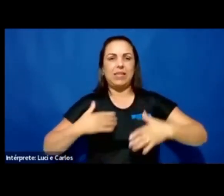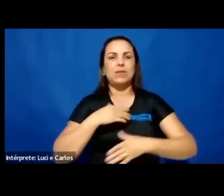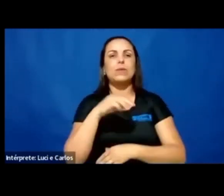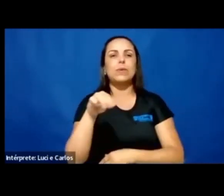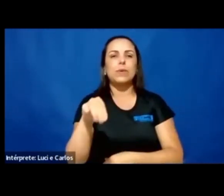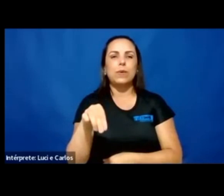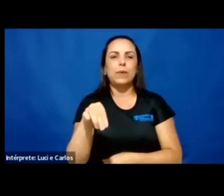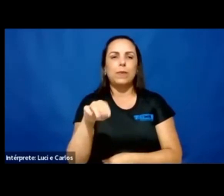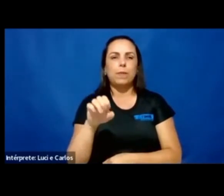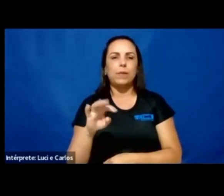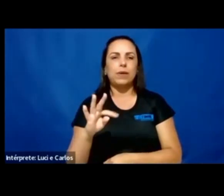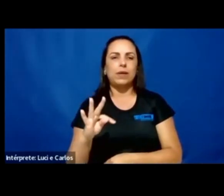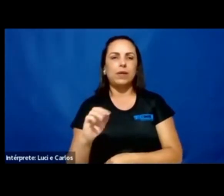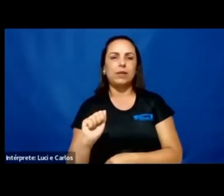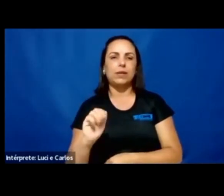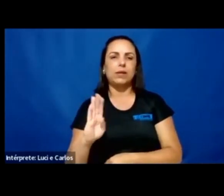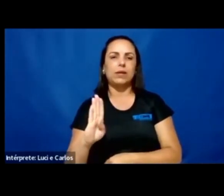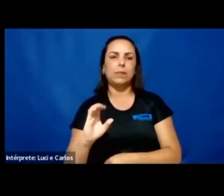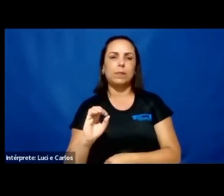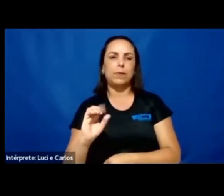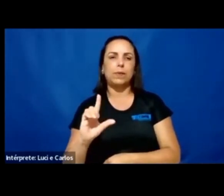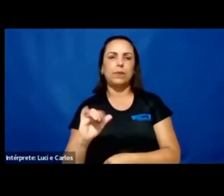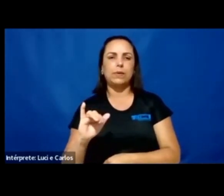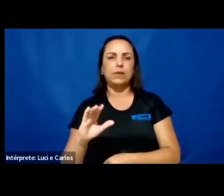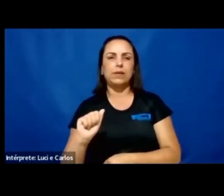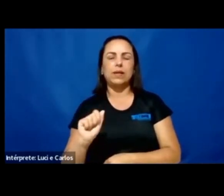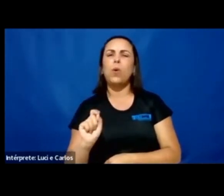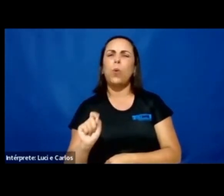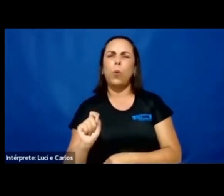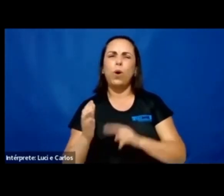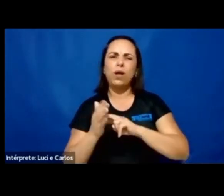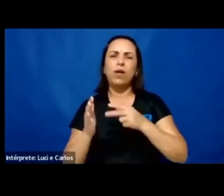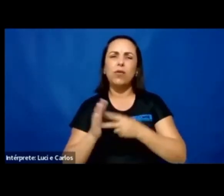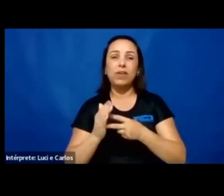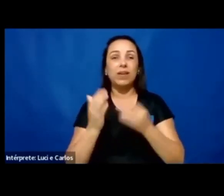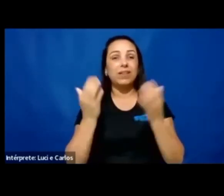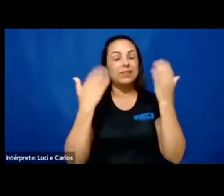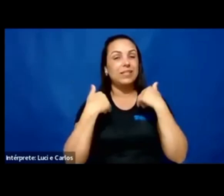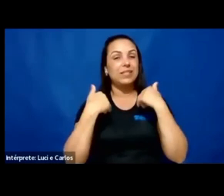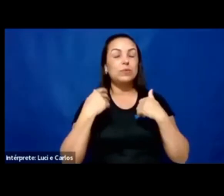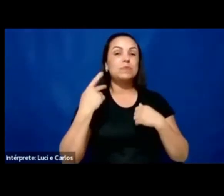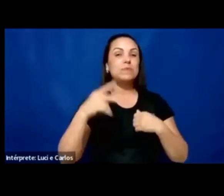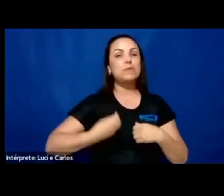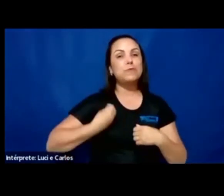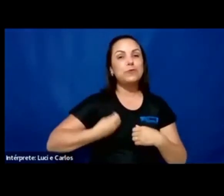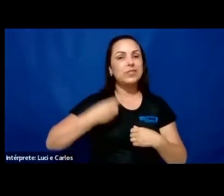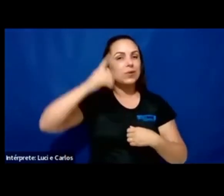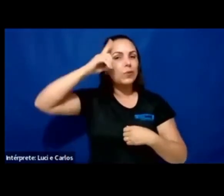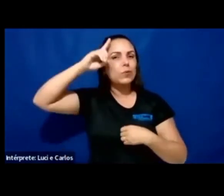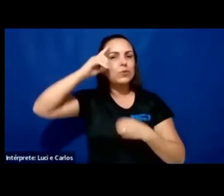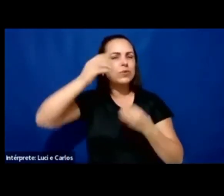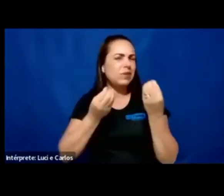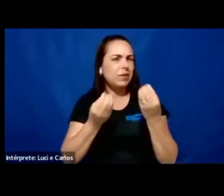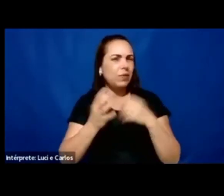significa? Ela vem mais do seu estilo de vida. É isso que é o mais importante você olhar. 5 a 10%